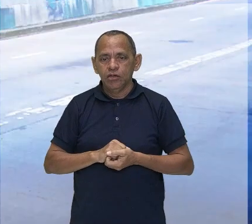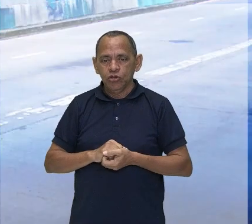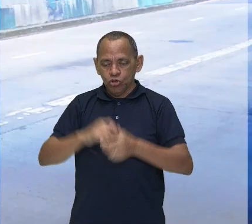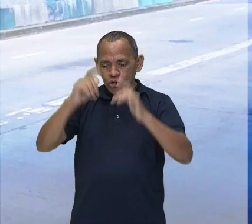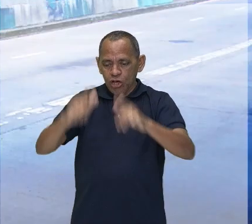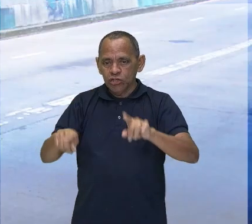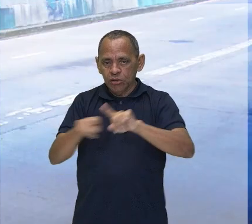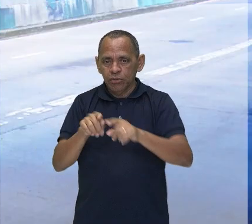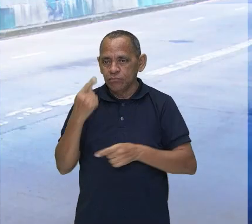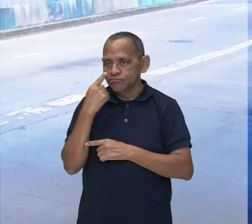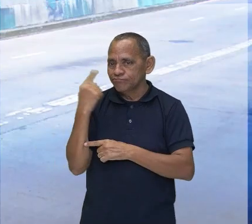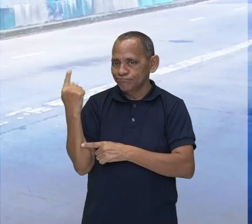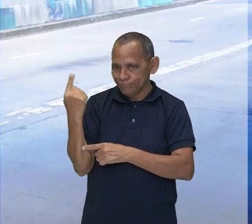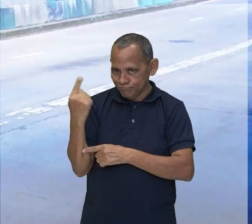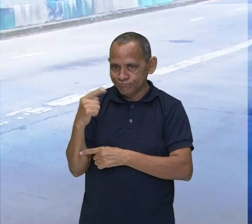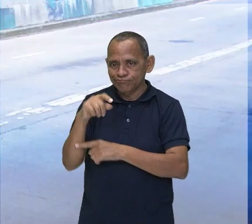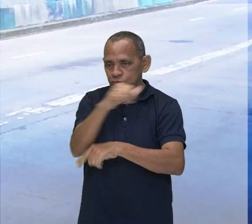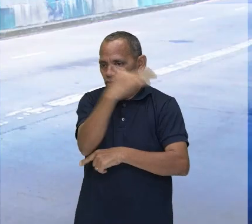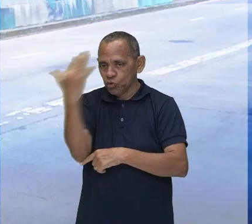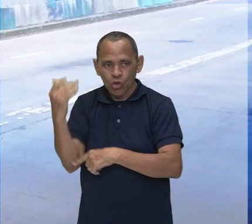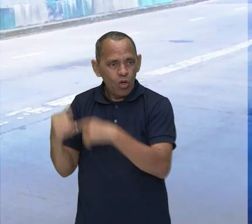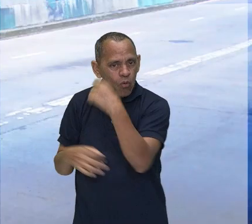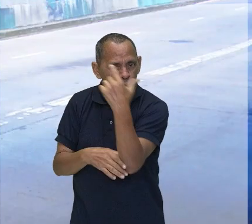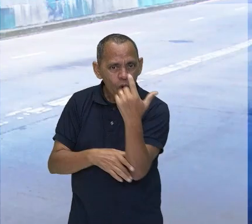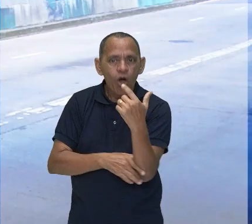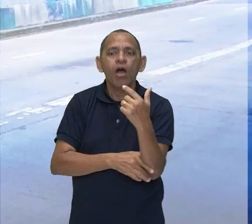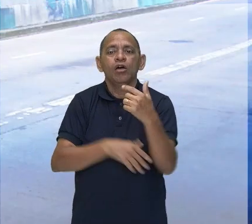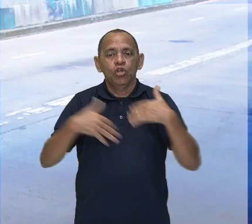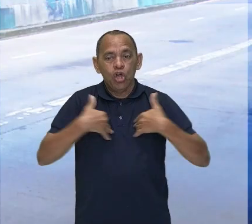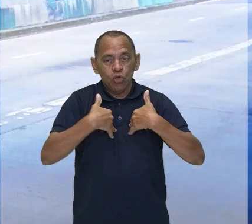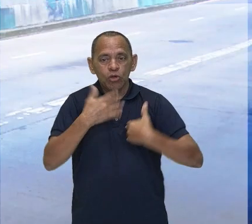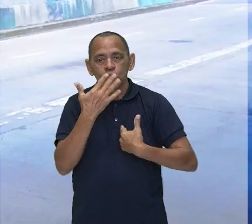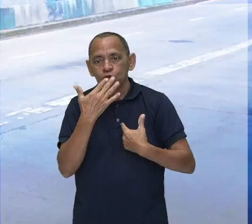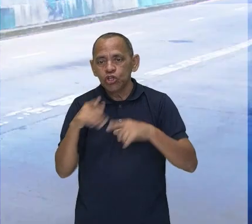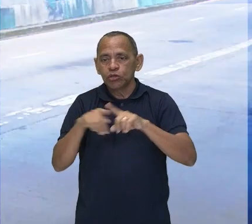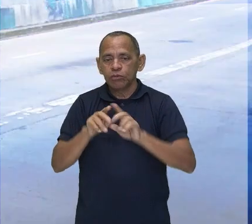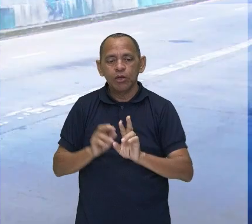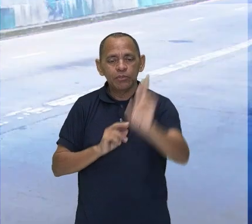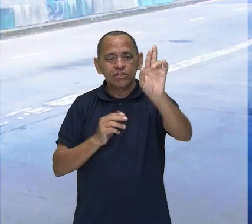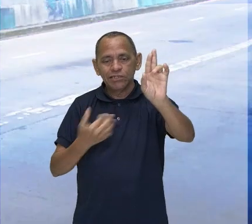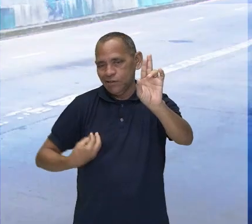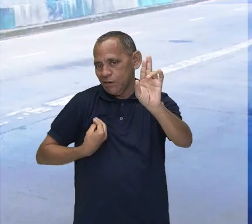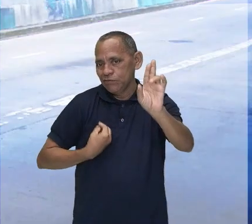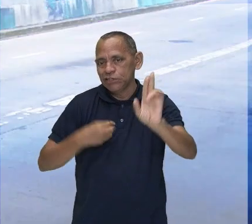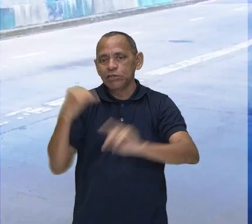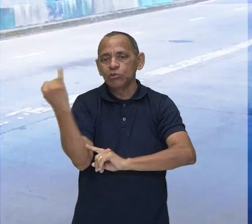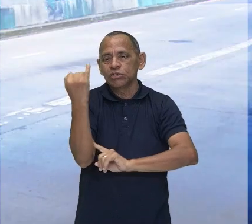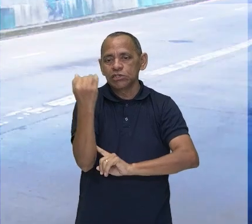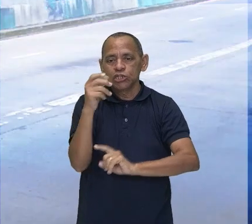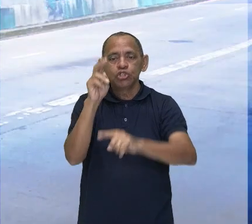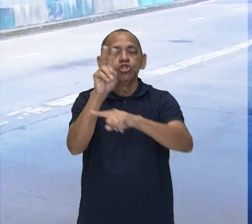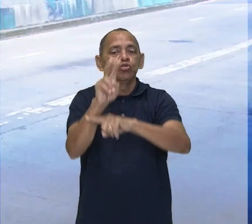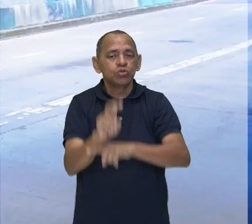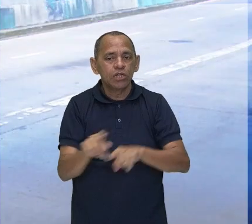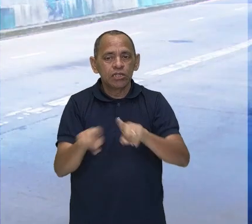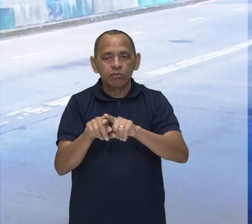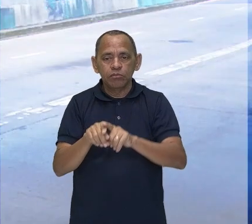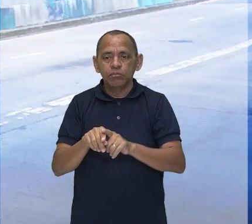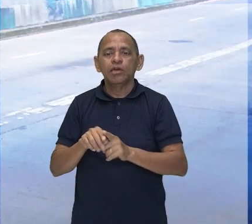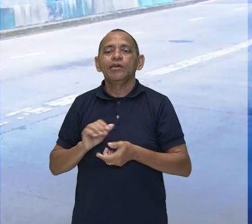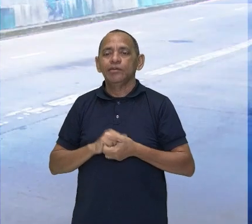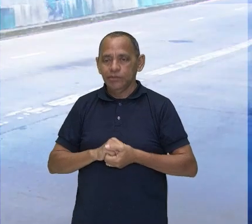nossa floresta, os animais bem coloridos representando a vida, a importância de cuidar da preservação da fauna e da